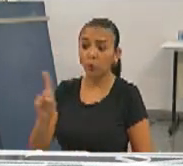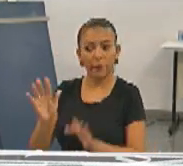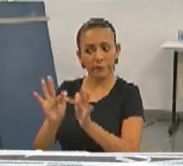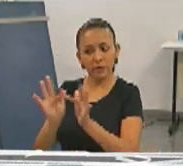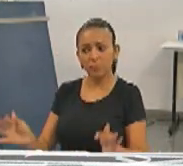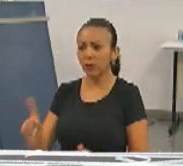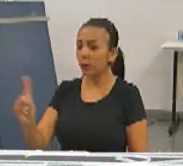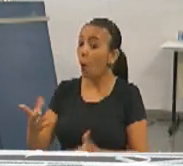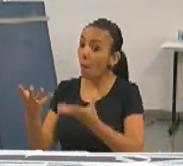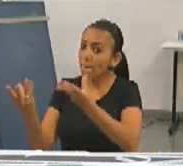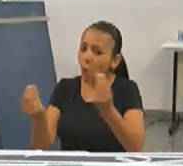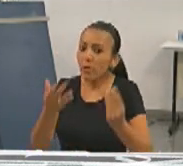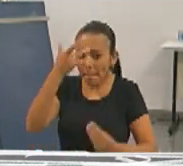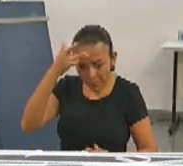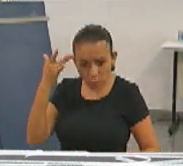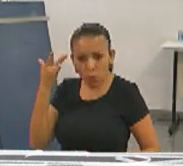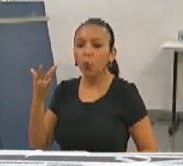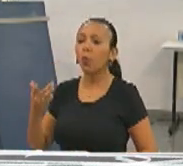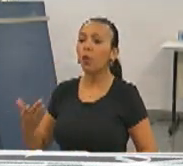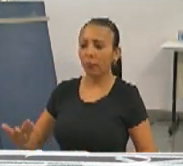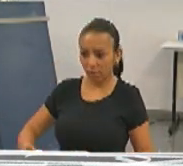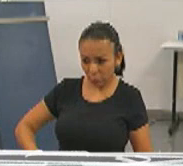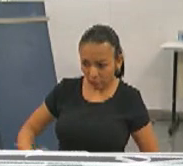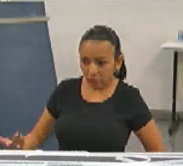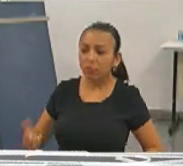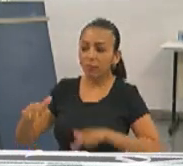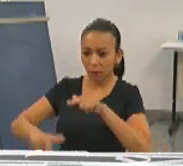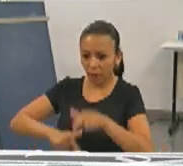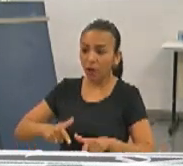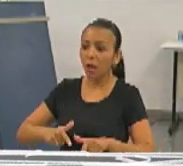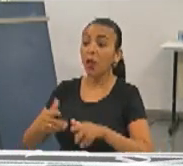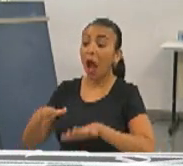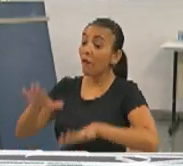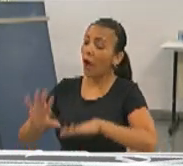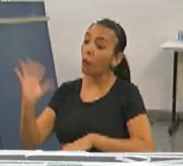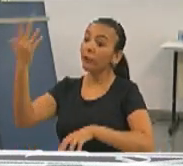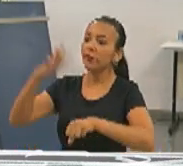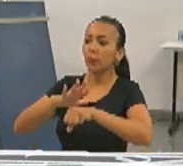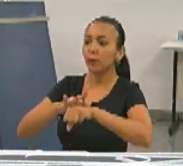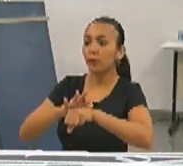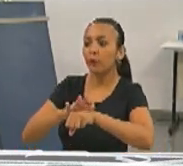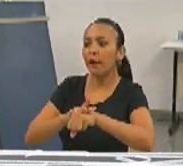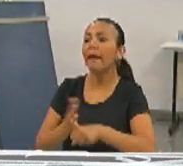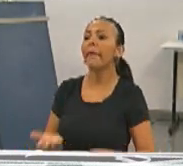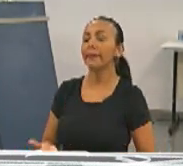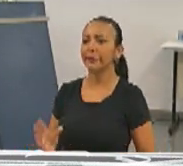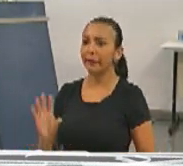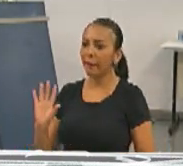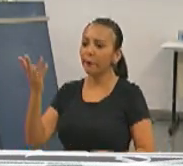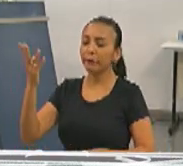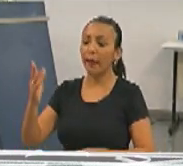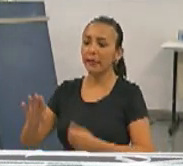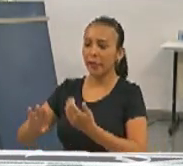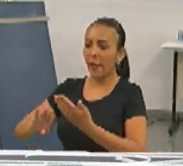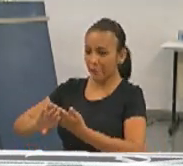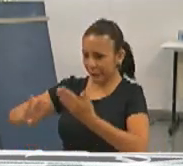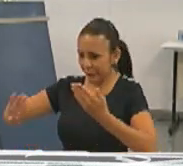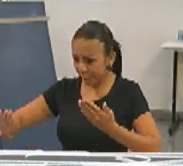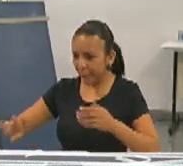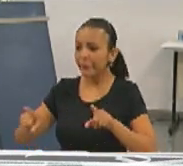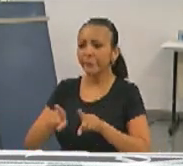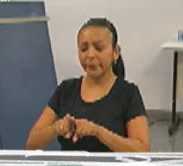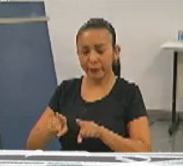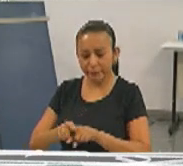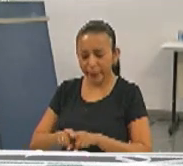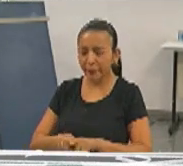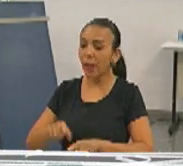Nós temos muitos servidores na escala e muitos, às vezes, podem adoecer. Existe o absenteísmo, existem os afastamentos e a gente tem uma